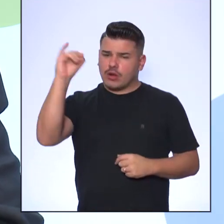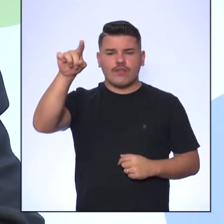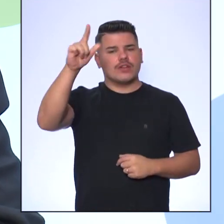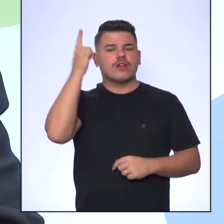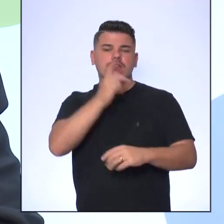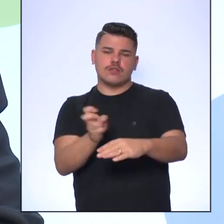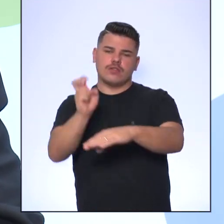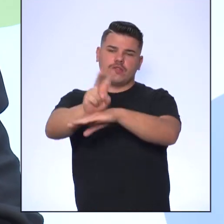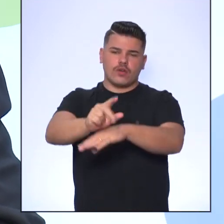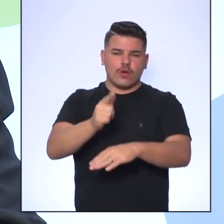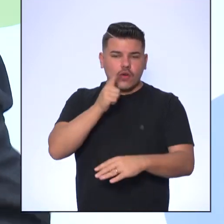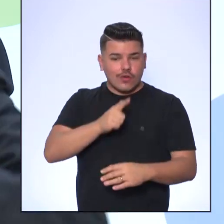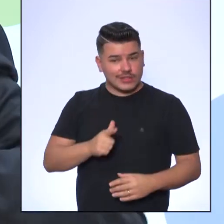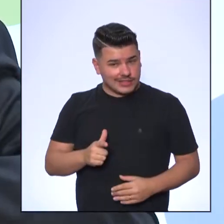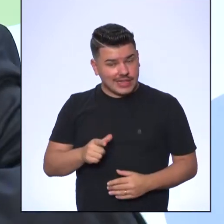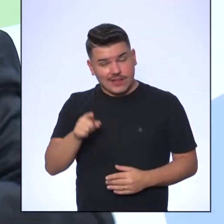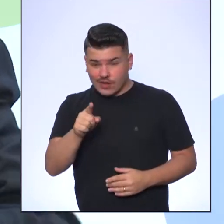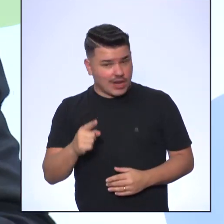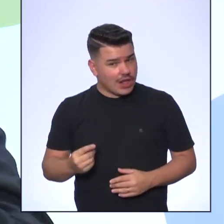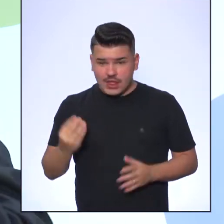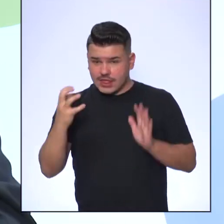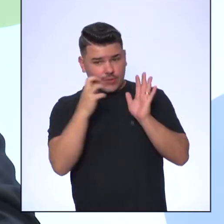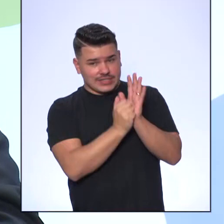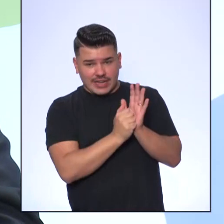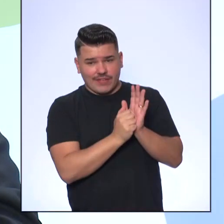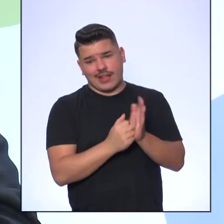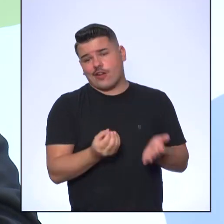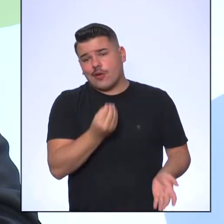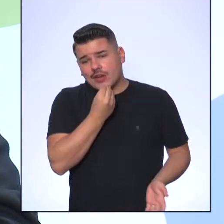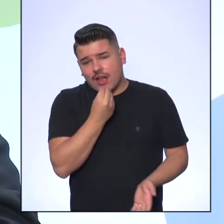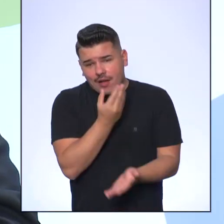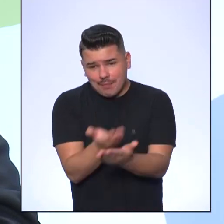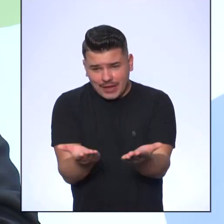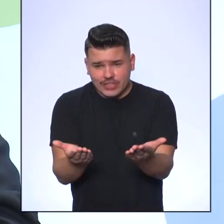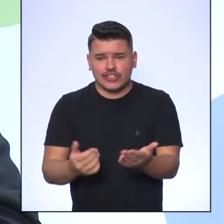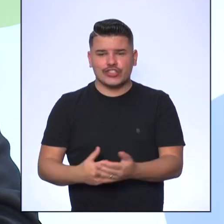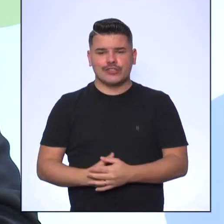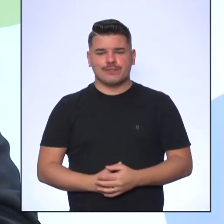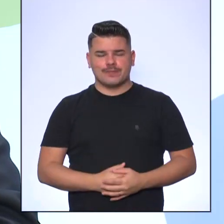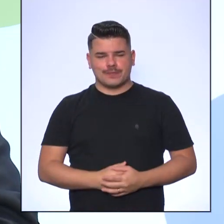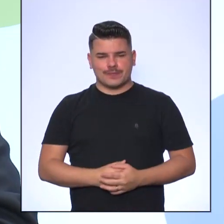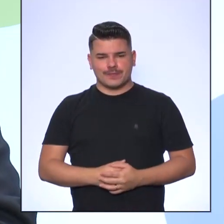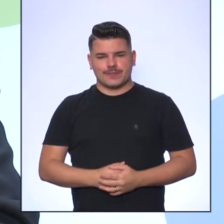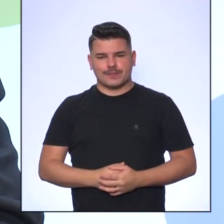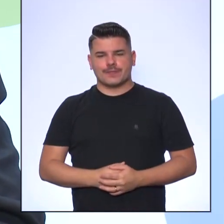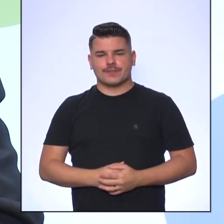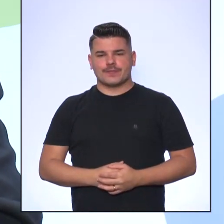de poder entrar. Se você não se inscrever, talvez você não aproveite essa chance